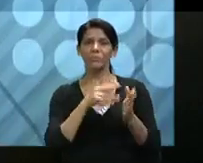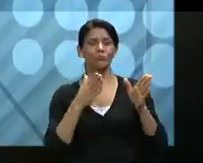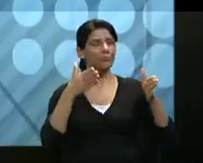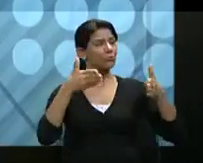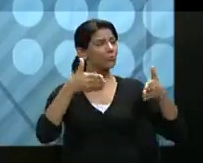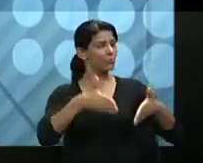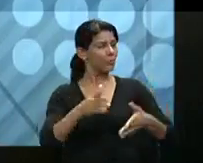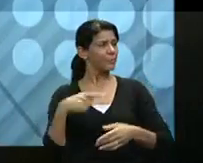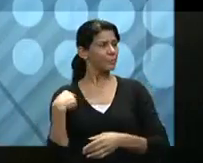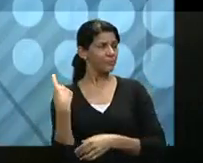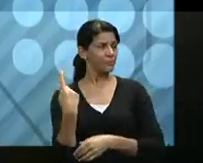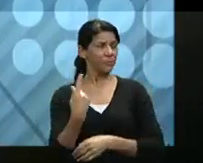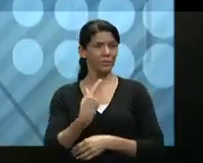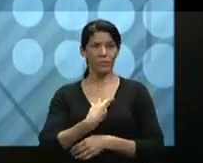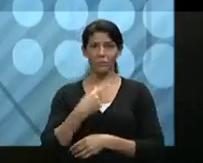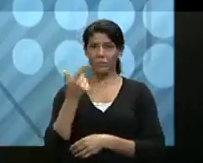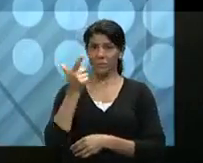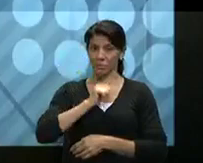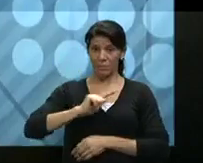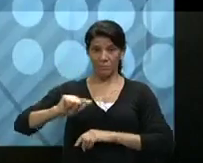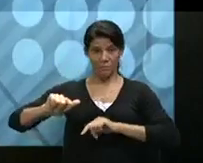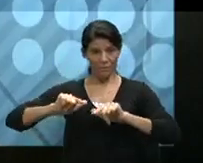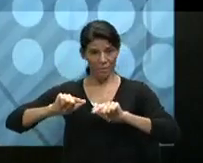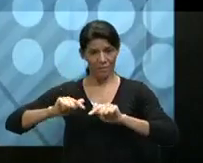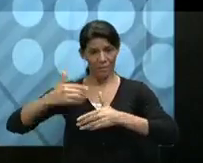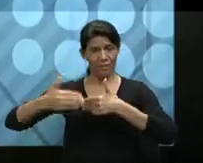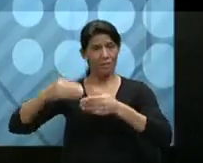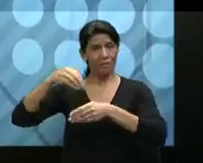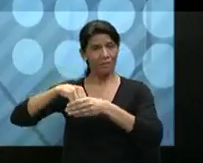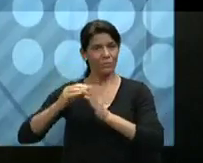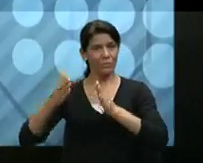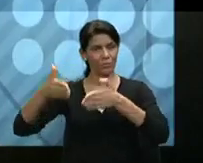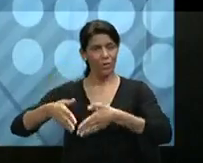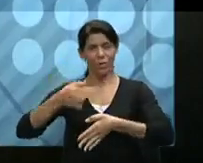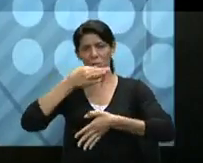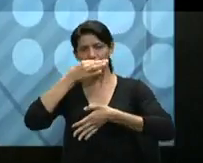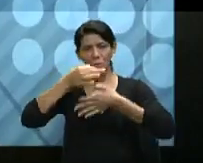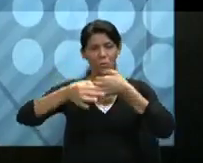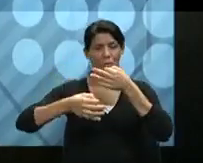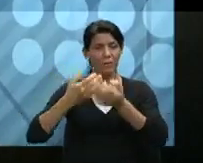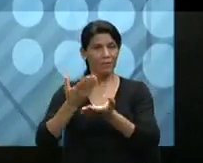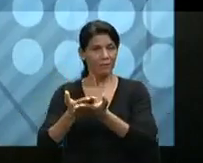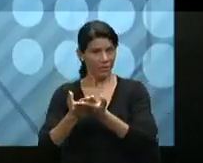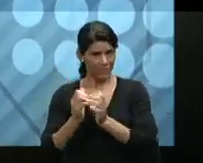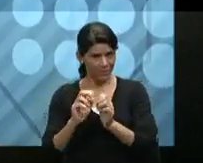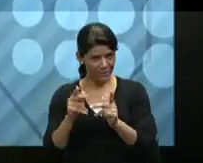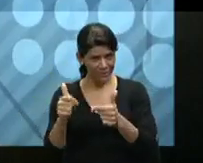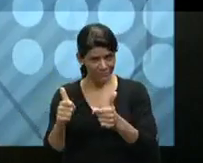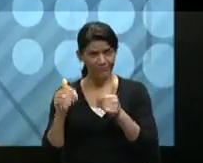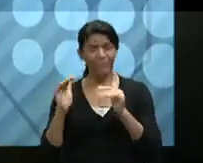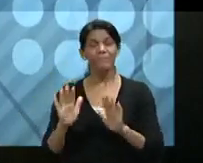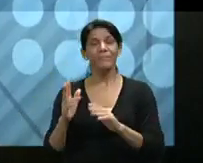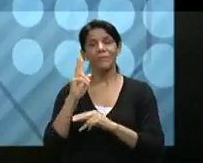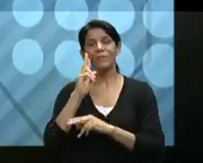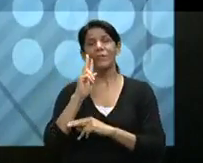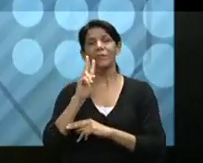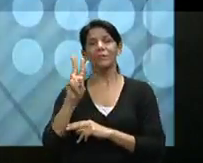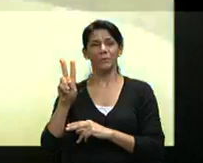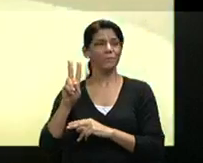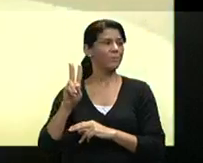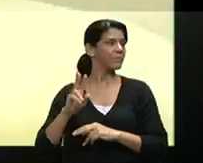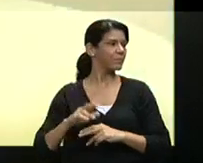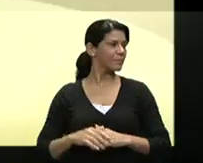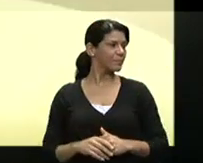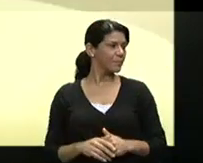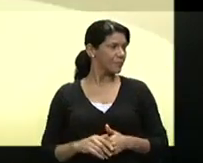fórum, para a gente poder trabalhar ali no próprio fórum ou fazer alguns comentários durante a aula, tá certo? Então, vamos para o quadro para a gente já